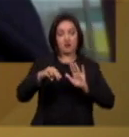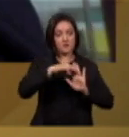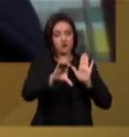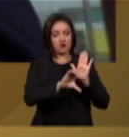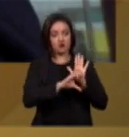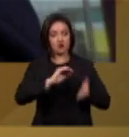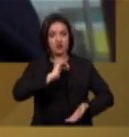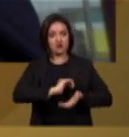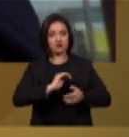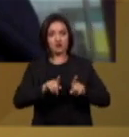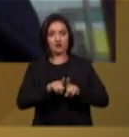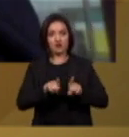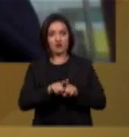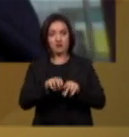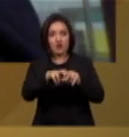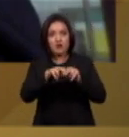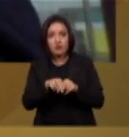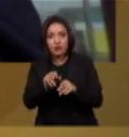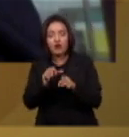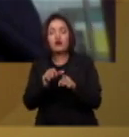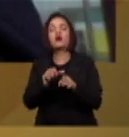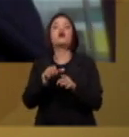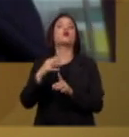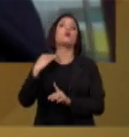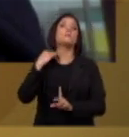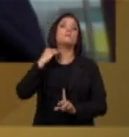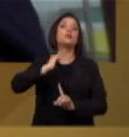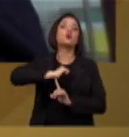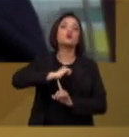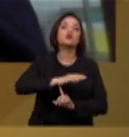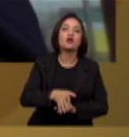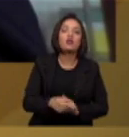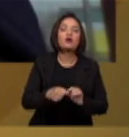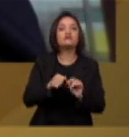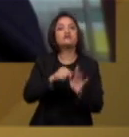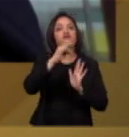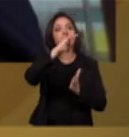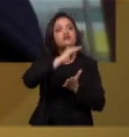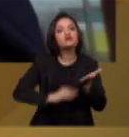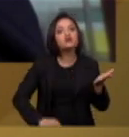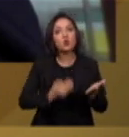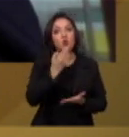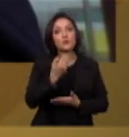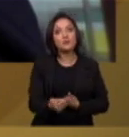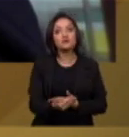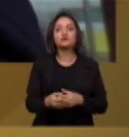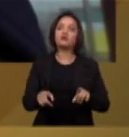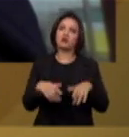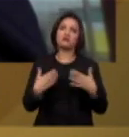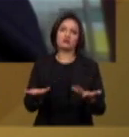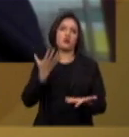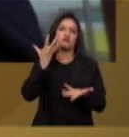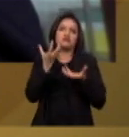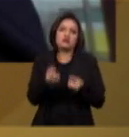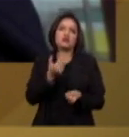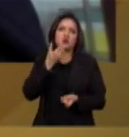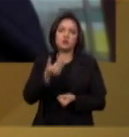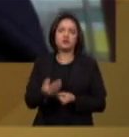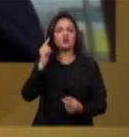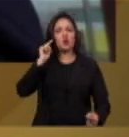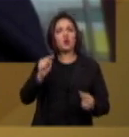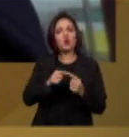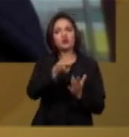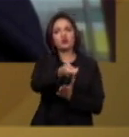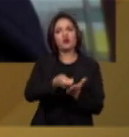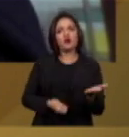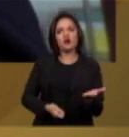pela orientação pelo Banco Central. Por isso, eu estou votando pela procedência do pedido para acompanhar o relator, por ser a